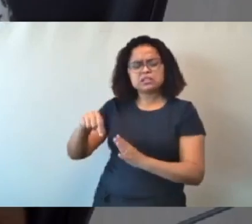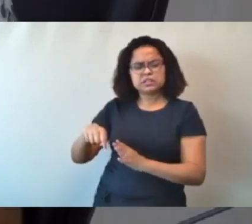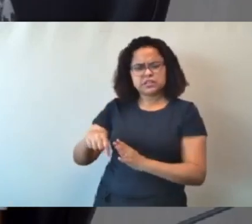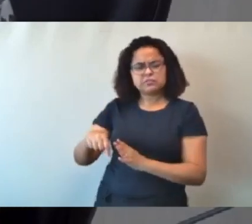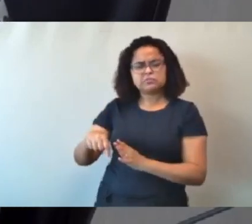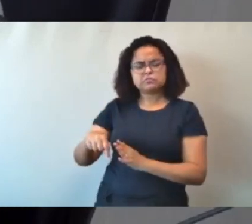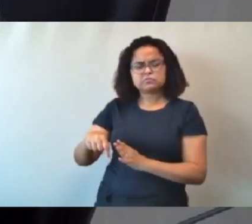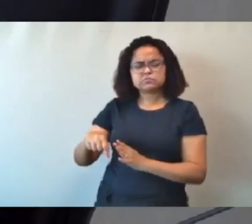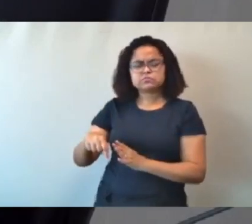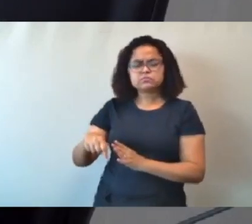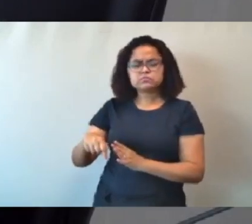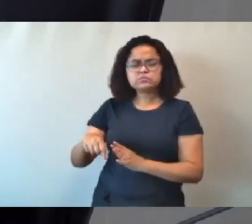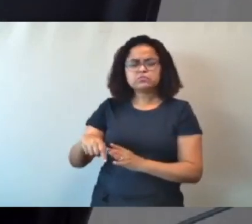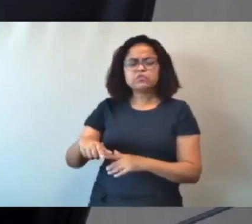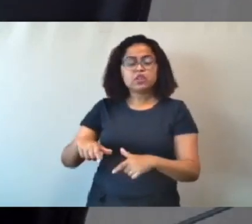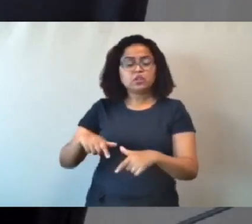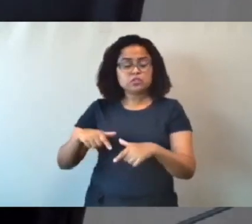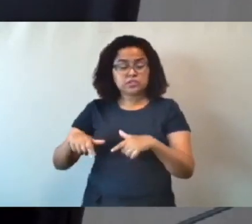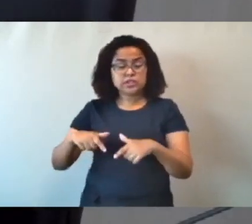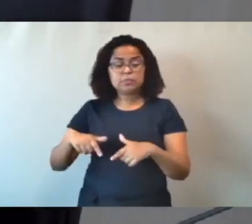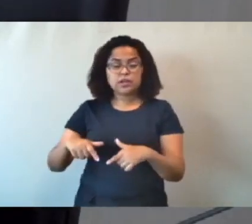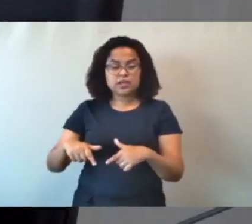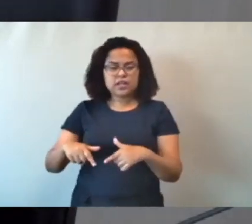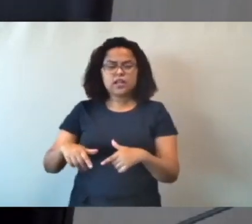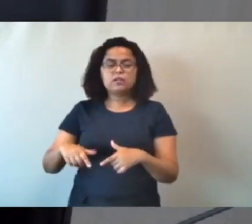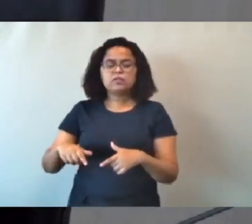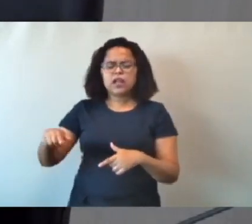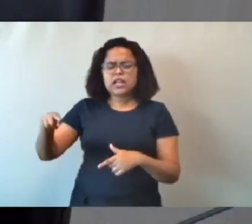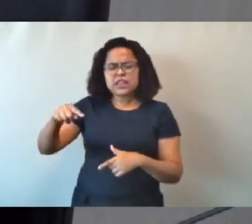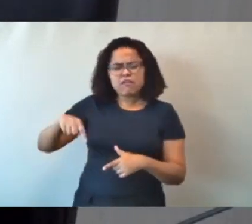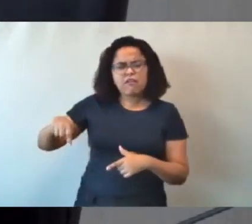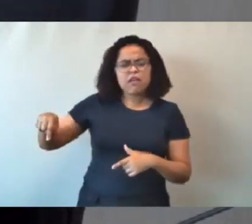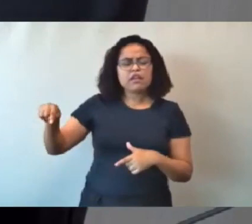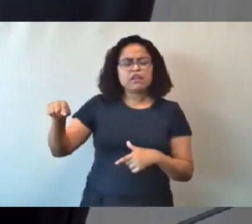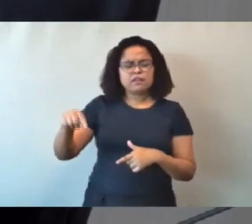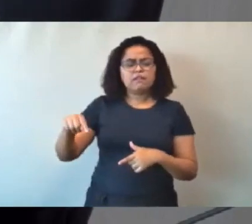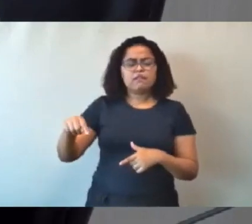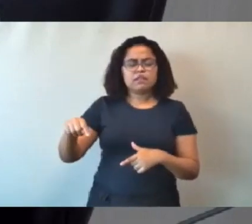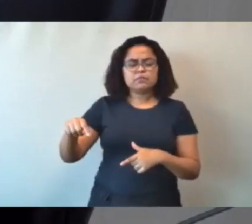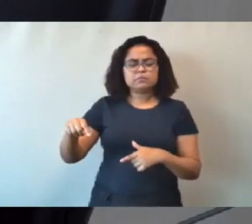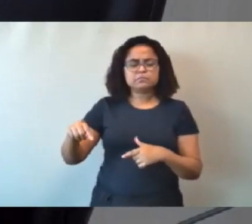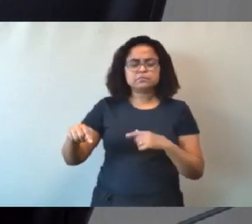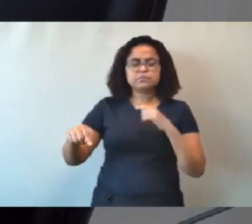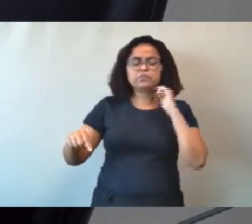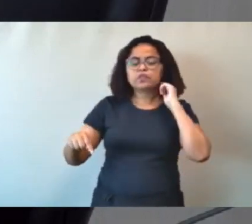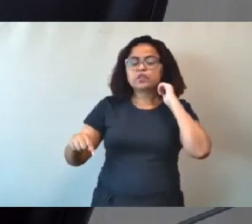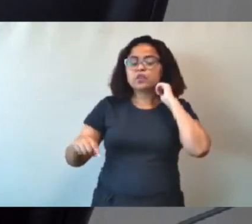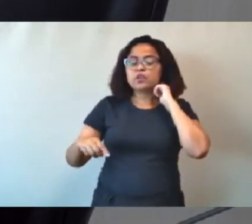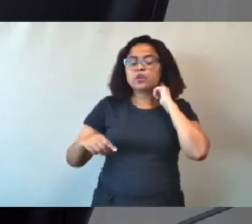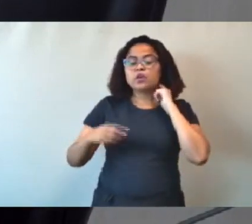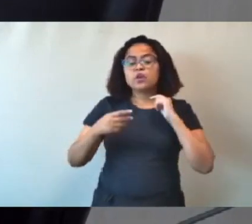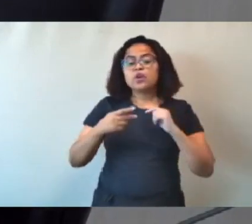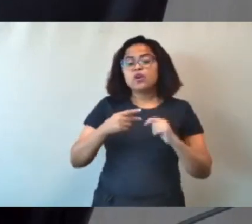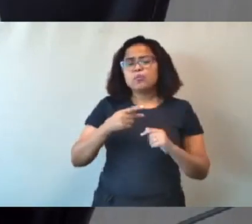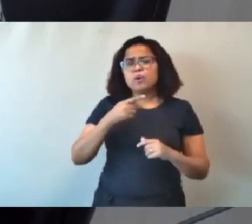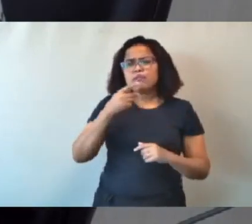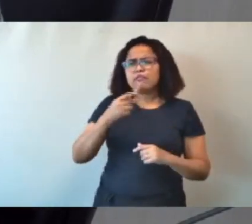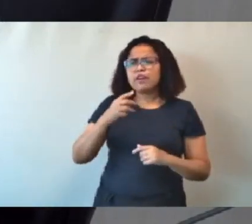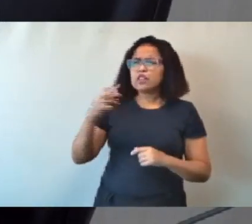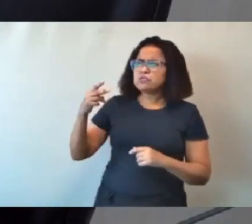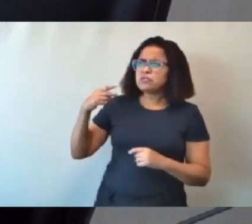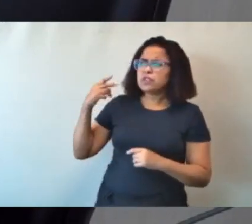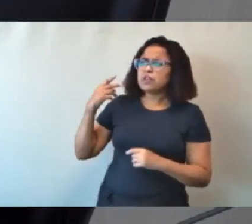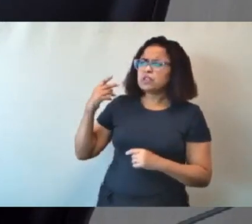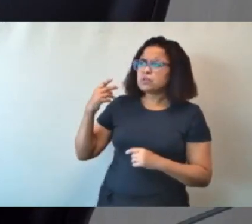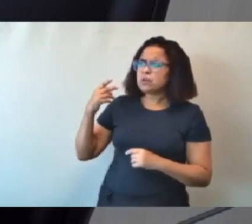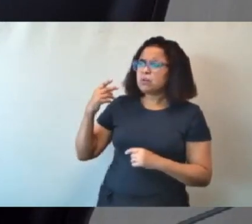de trabalho ali já há muitos anos. E uma fala aqui do vereador, eu acho que ela faz muito sentido